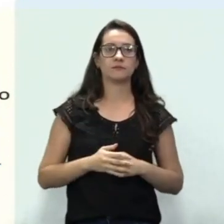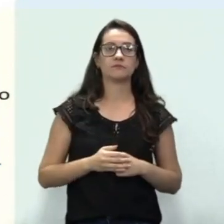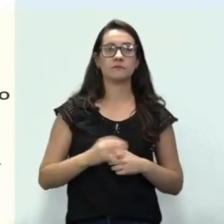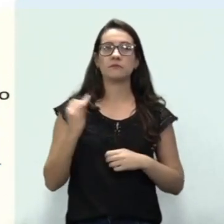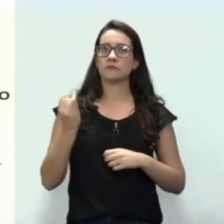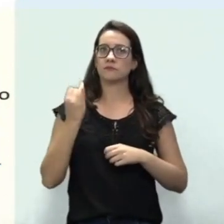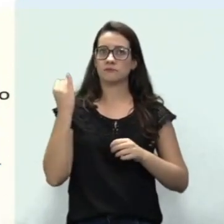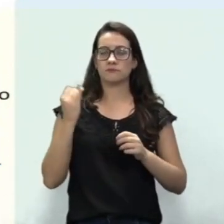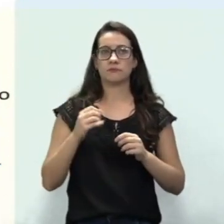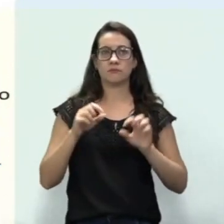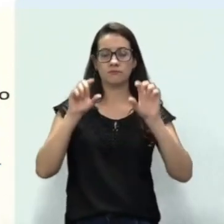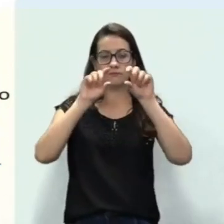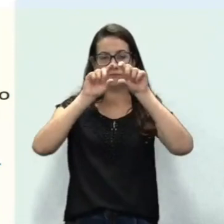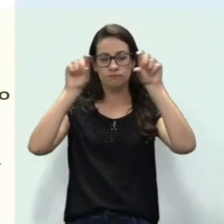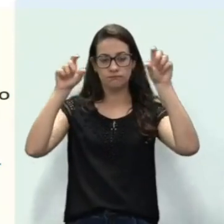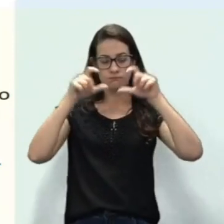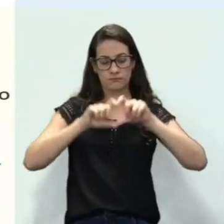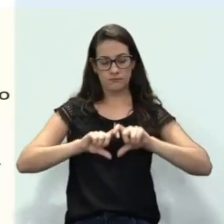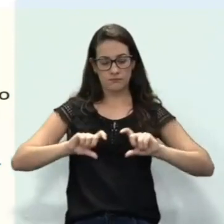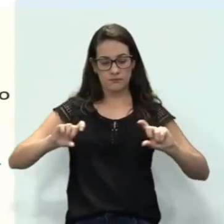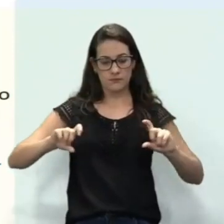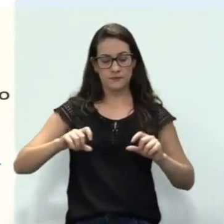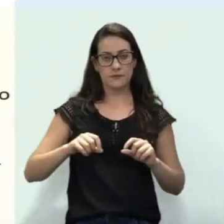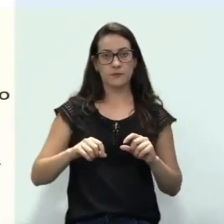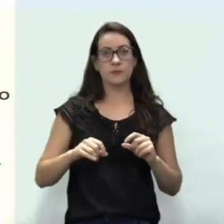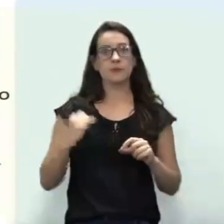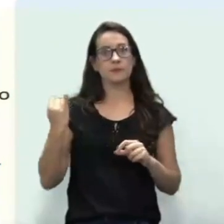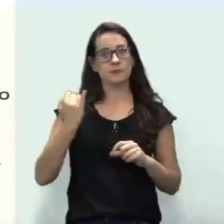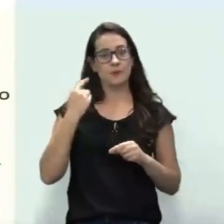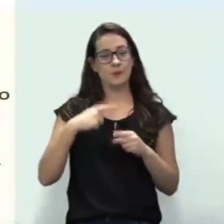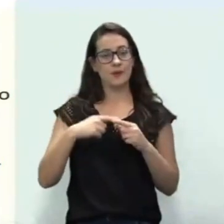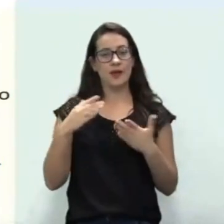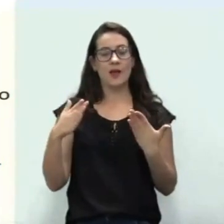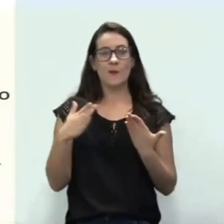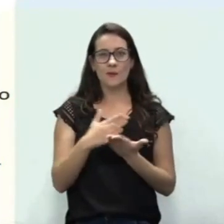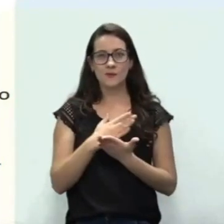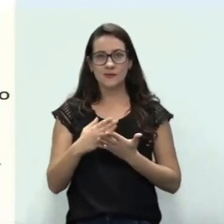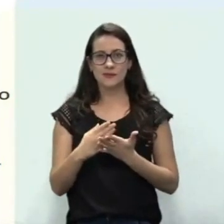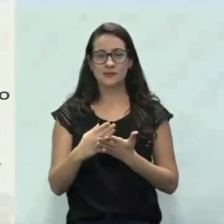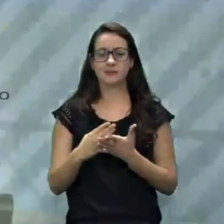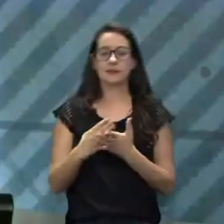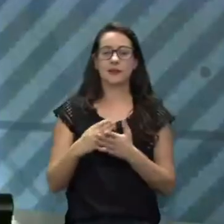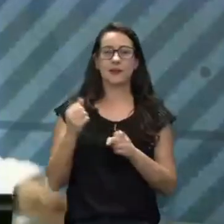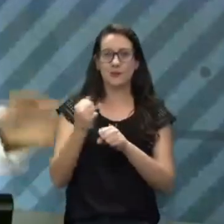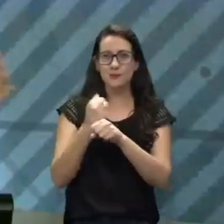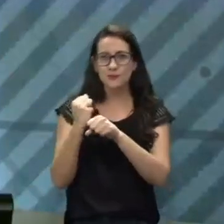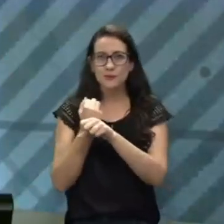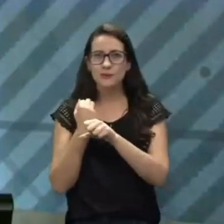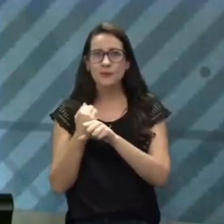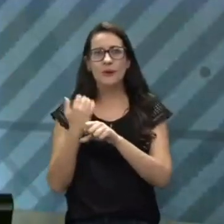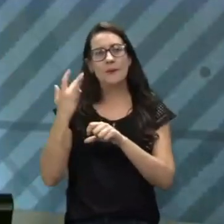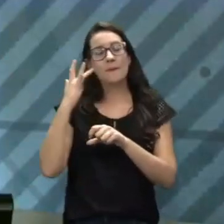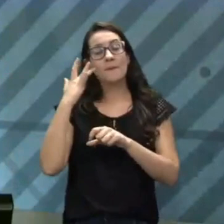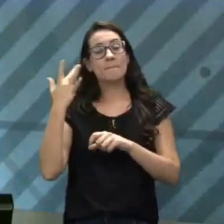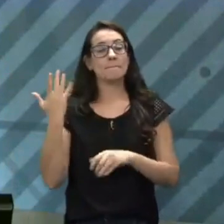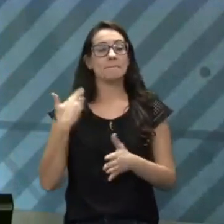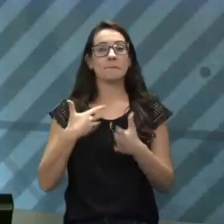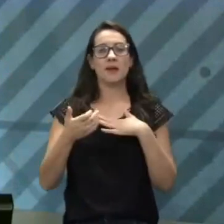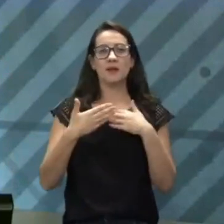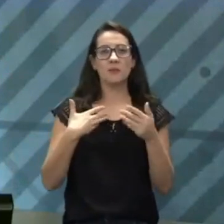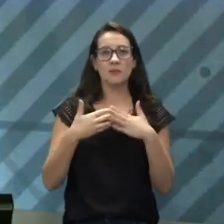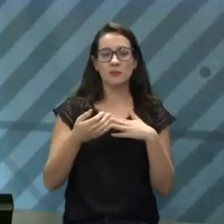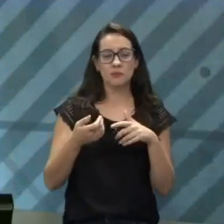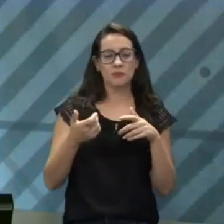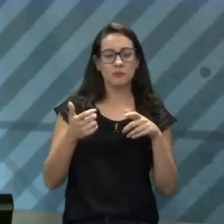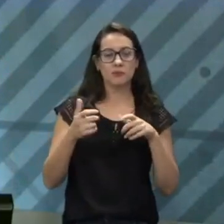muito importante, porque muitas vezes na obra a gente vê que o pessoal acha que pode colocar o estribo em qualquer